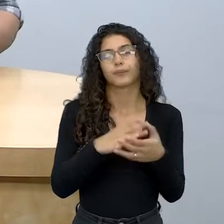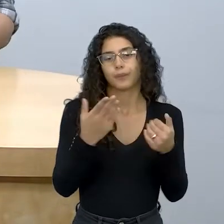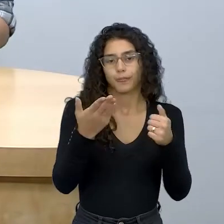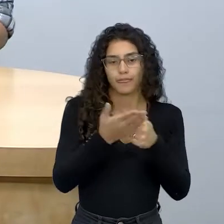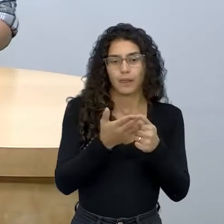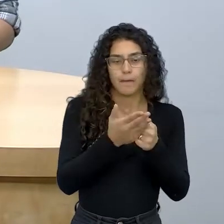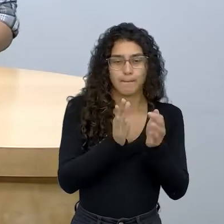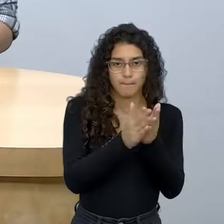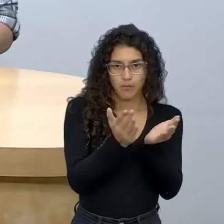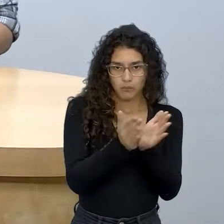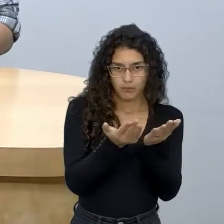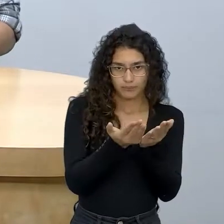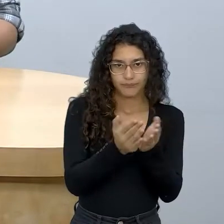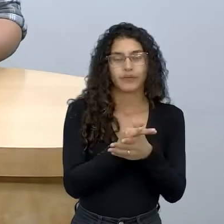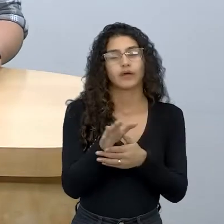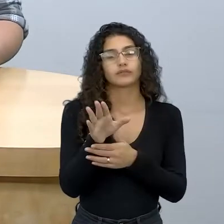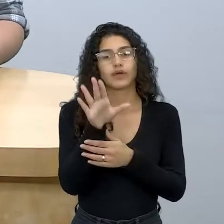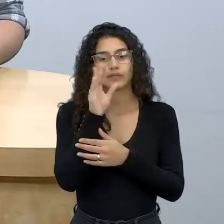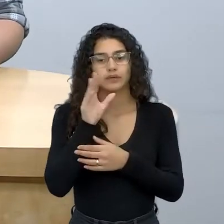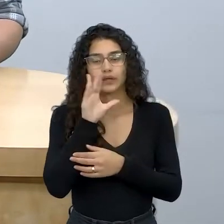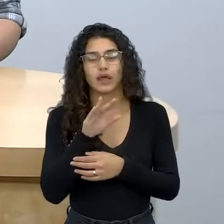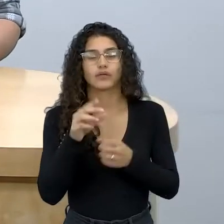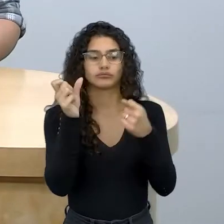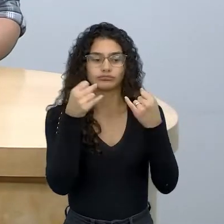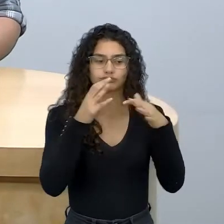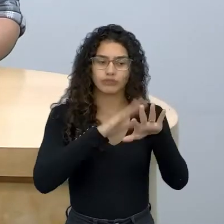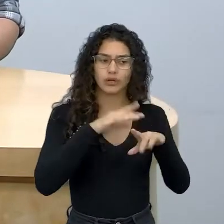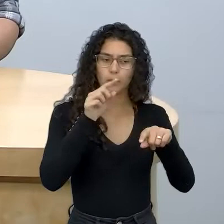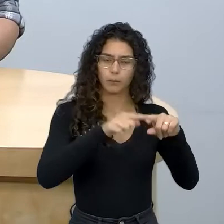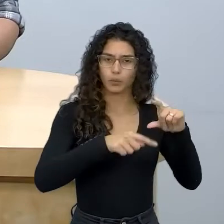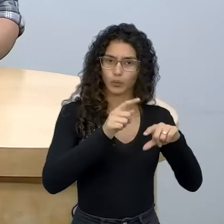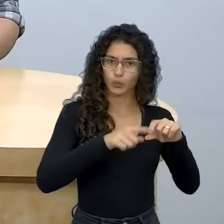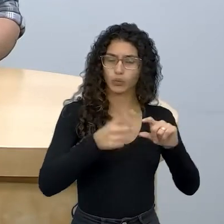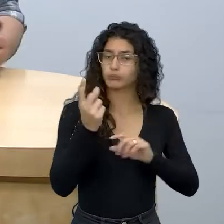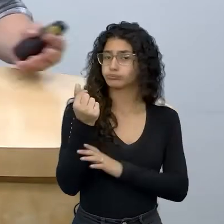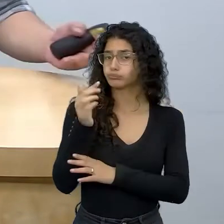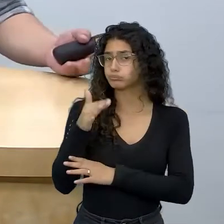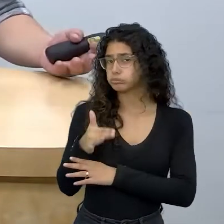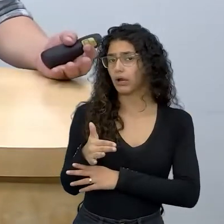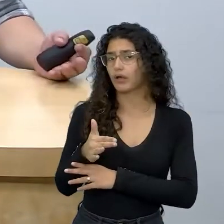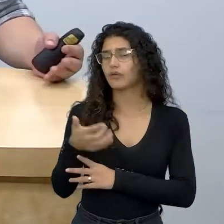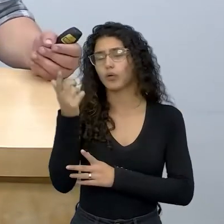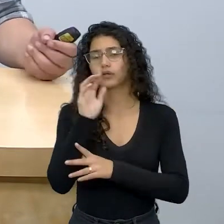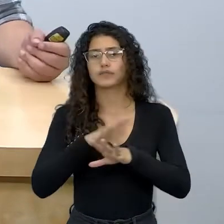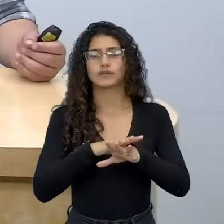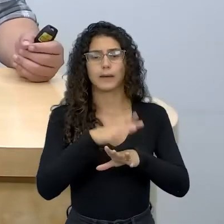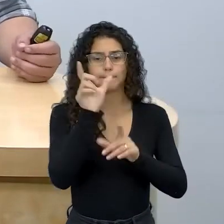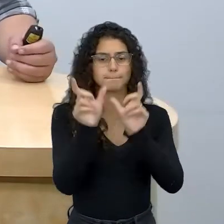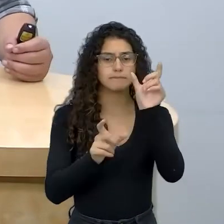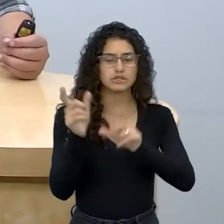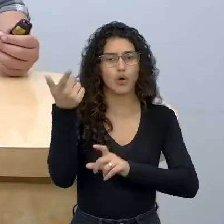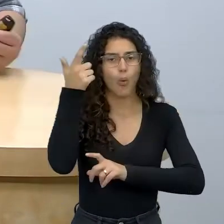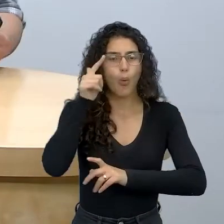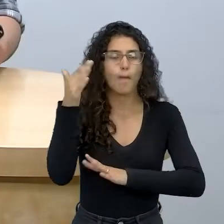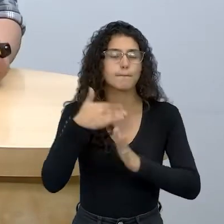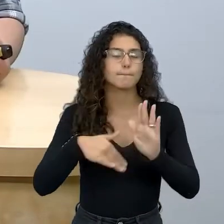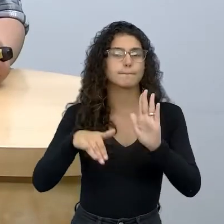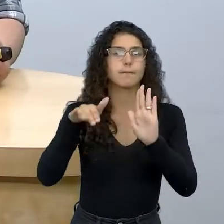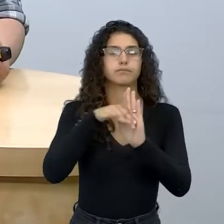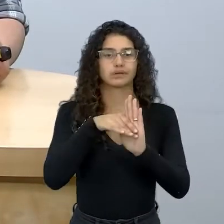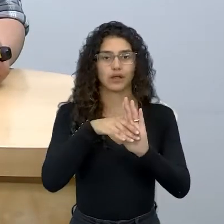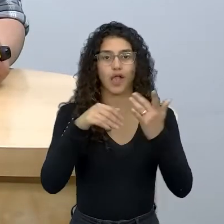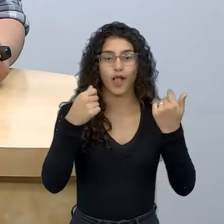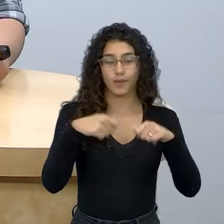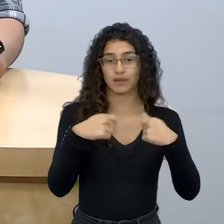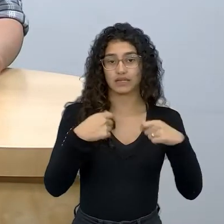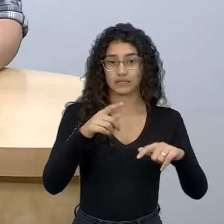fazer um produto, teoricamente, de baixo custo, que atinja o maior número de pessoas aqui, né, que